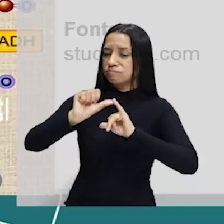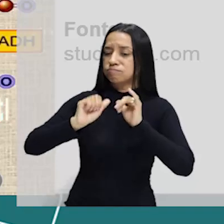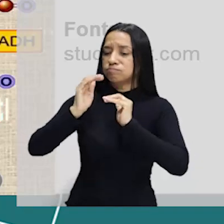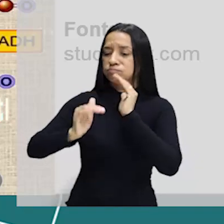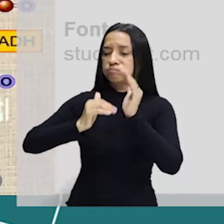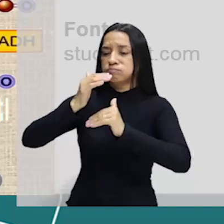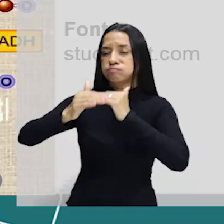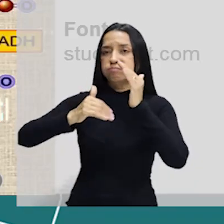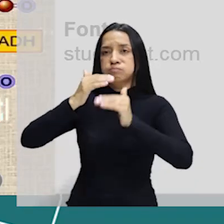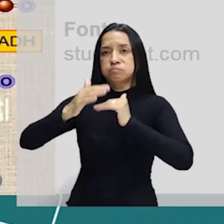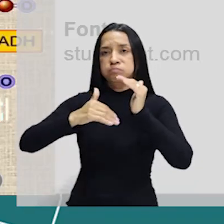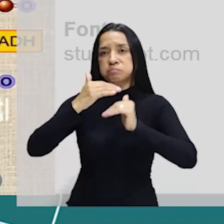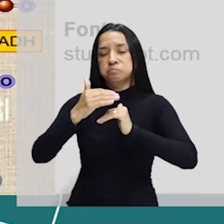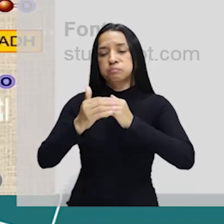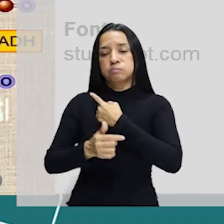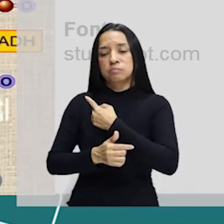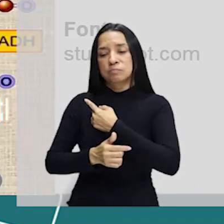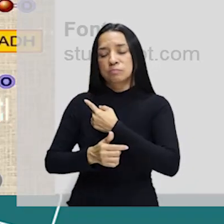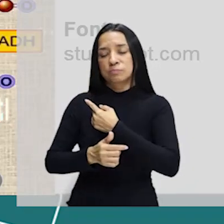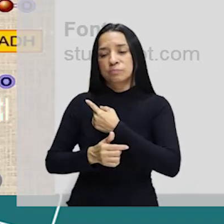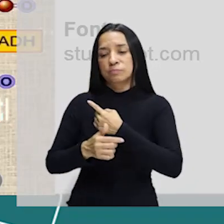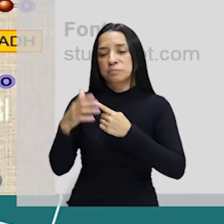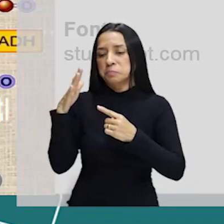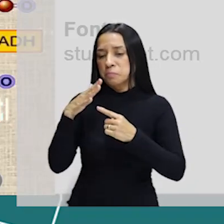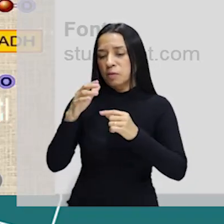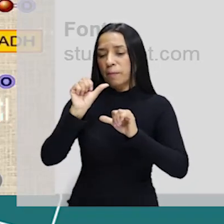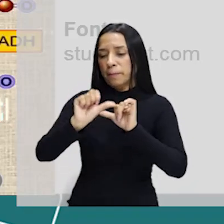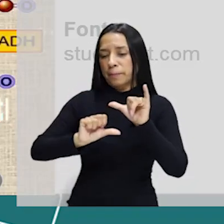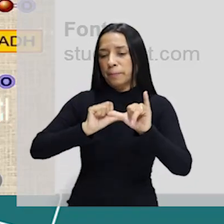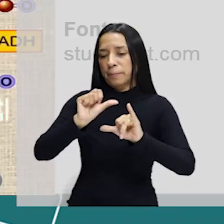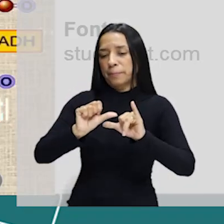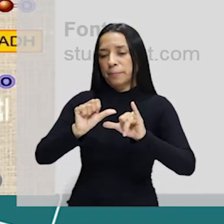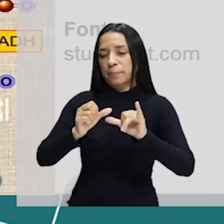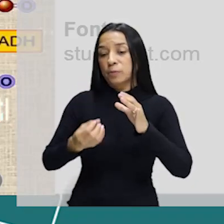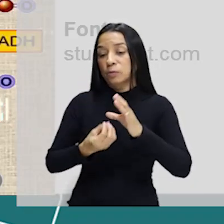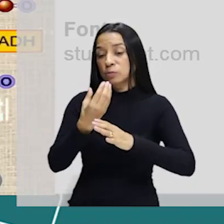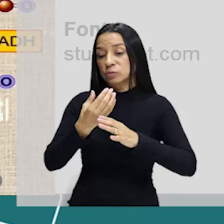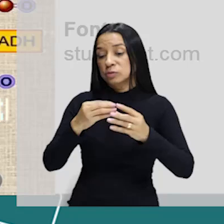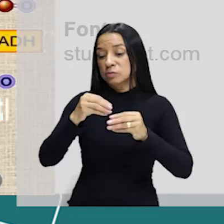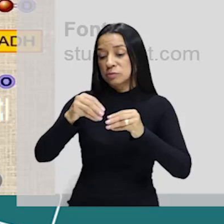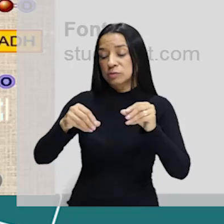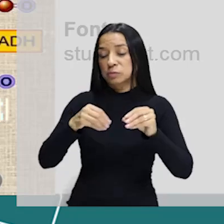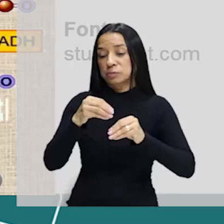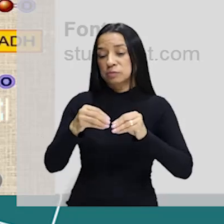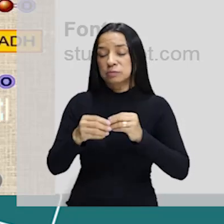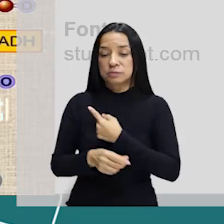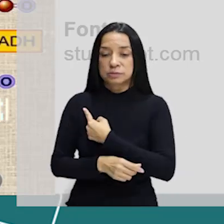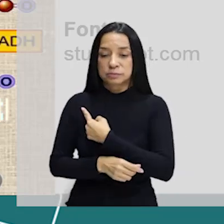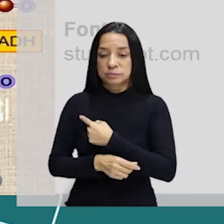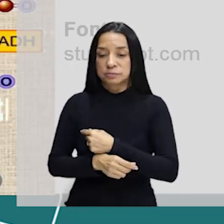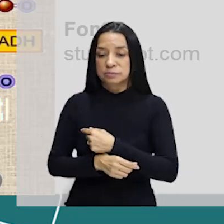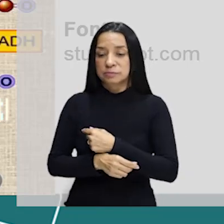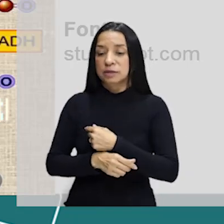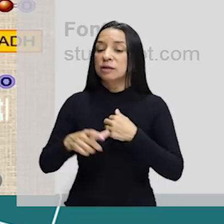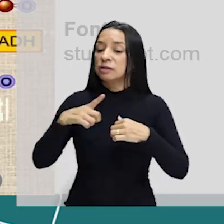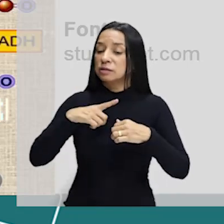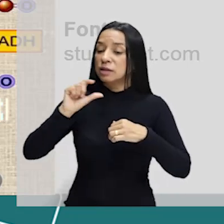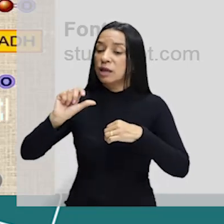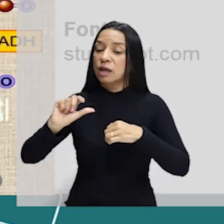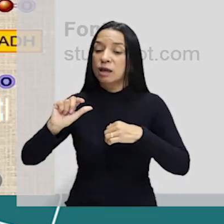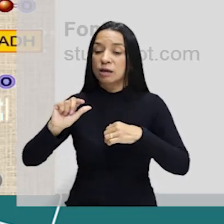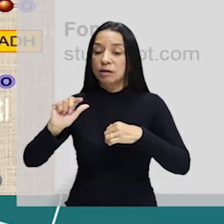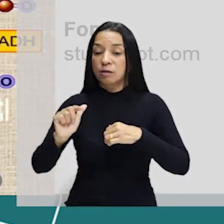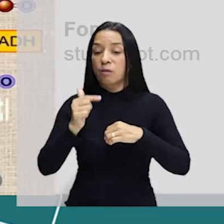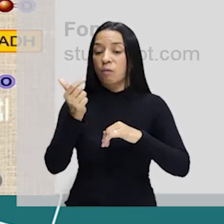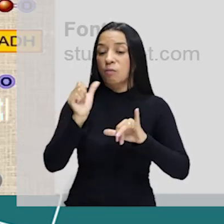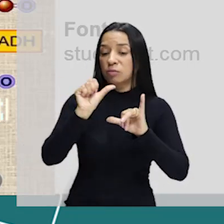certo? Ele pega, ó, sofreu uma primeira reação, produziu essa substância aqui, tá? Que é o citrato. Sofreu outra reação,